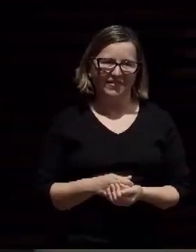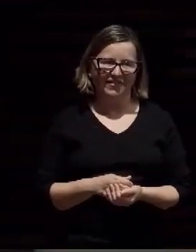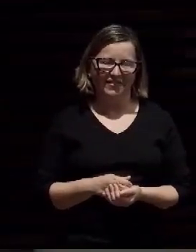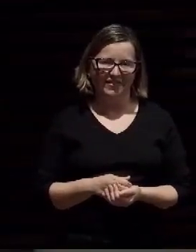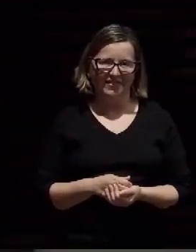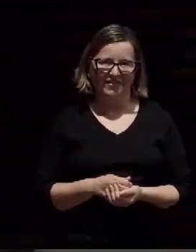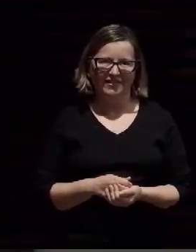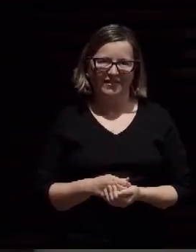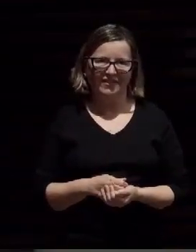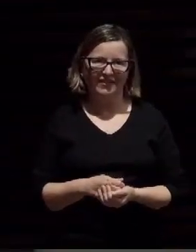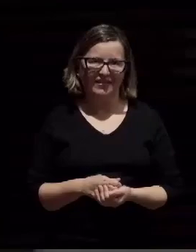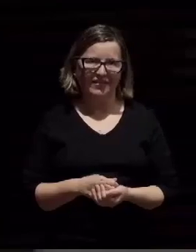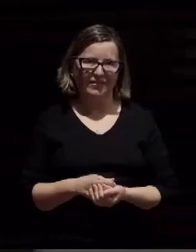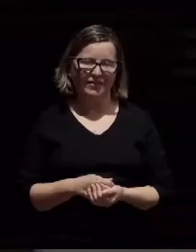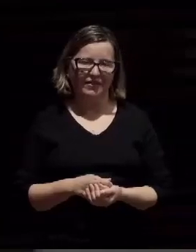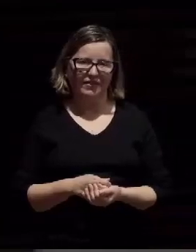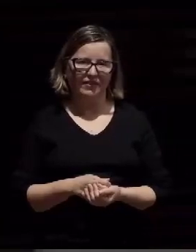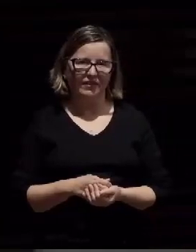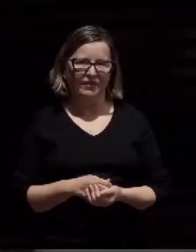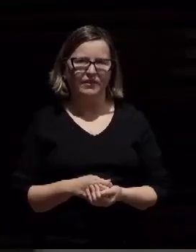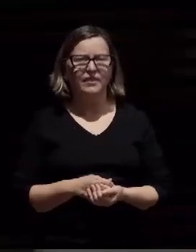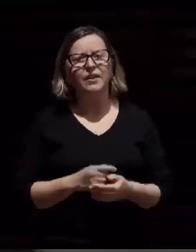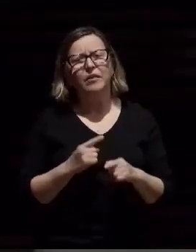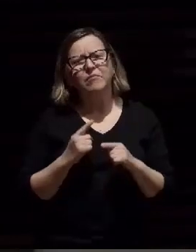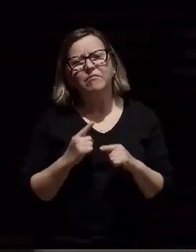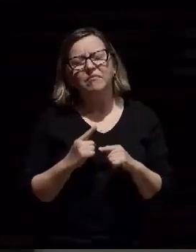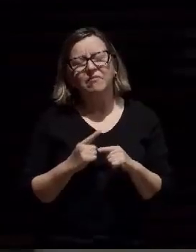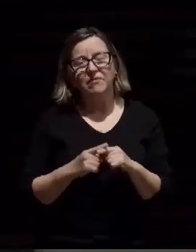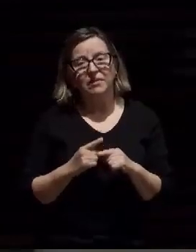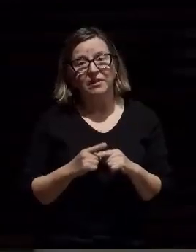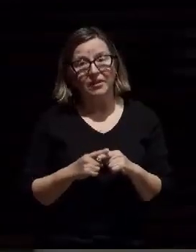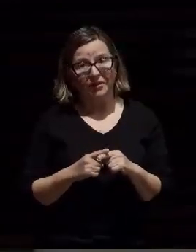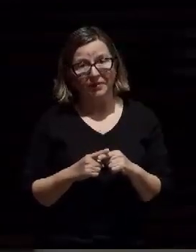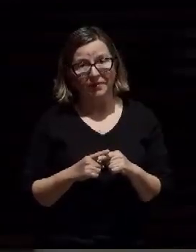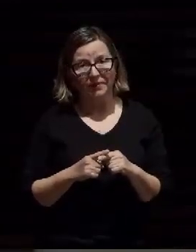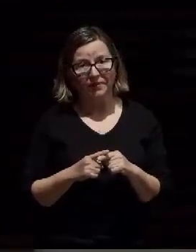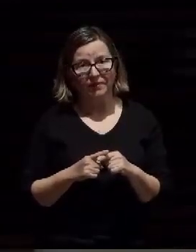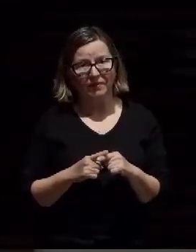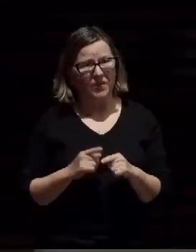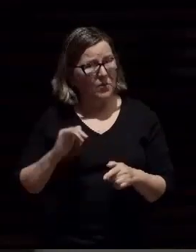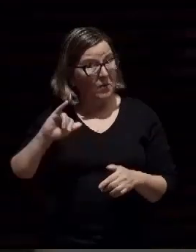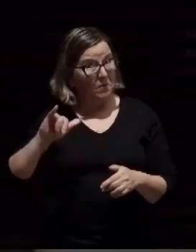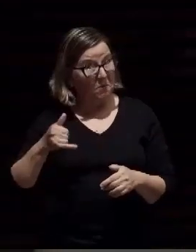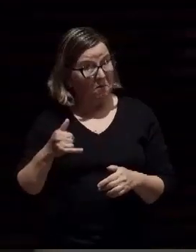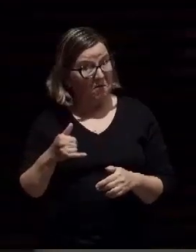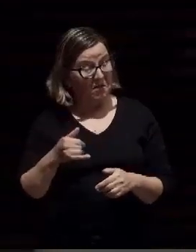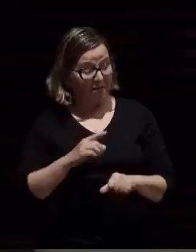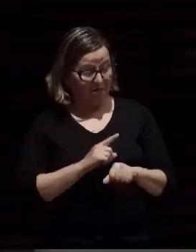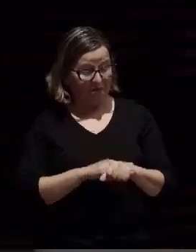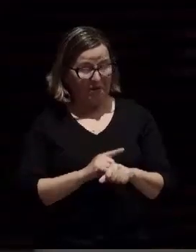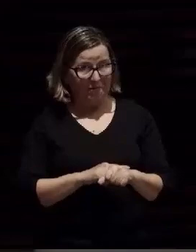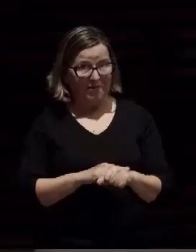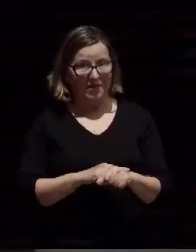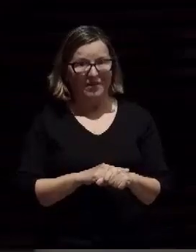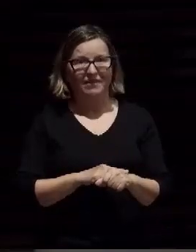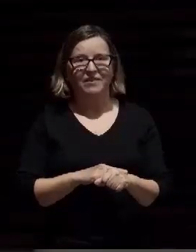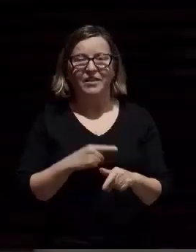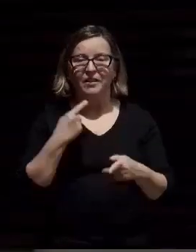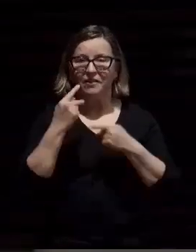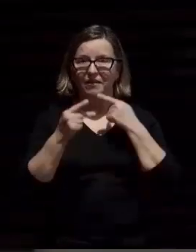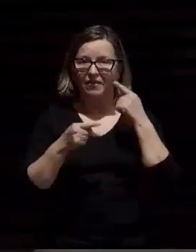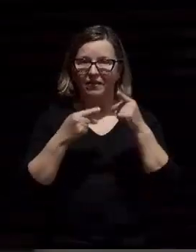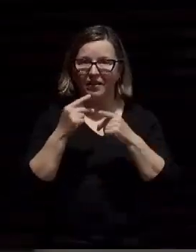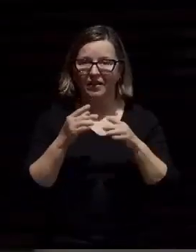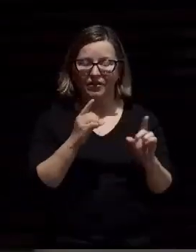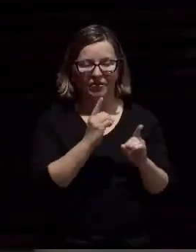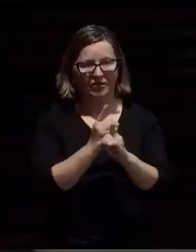O quê? Por que ele não aproveitou a oportunidade para dizer a eles